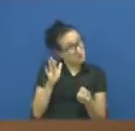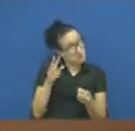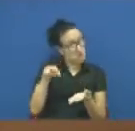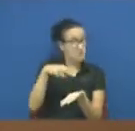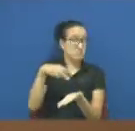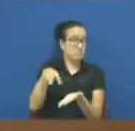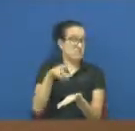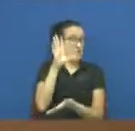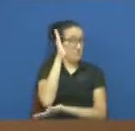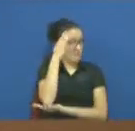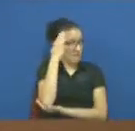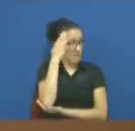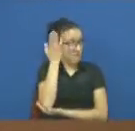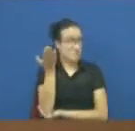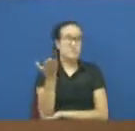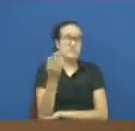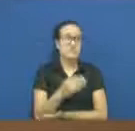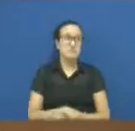É verdade?